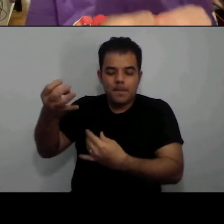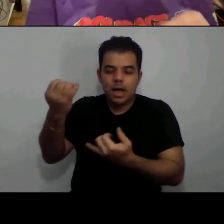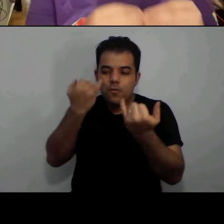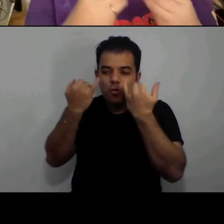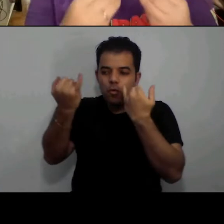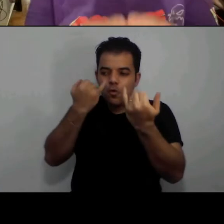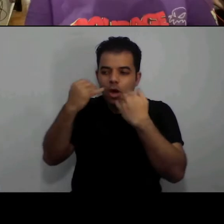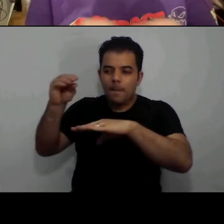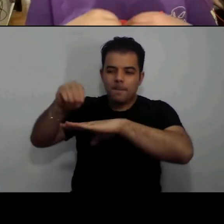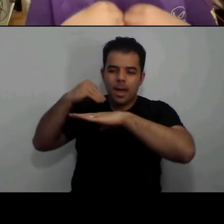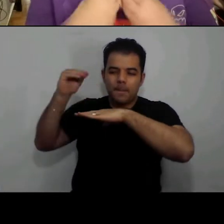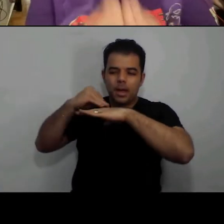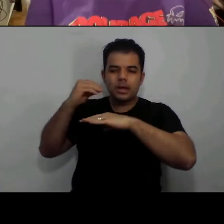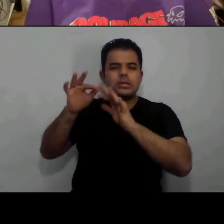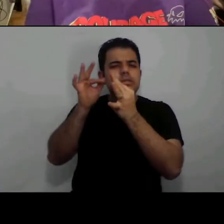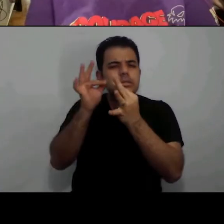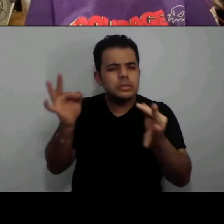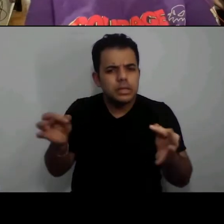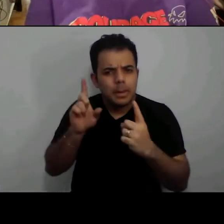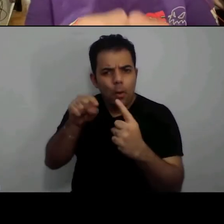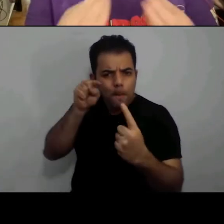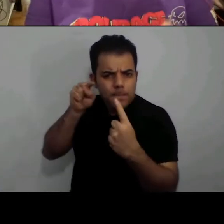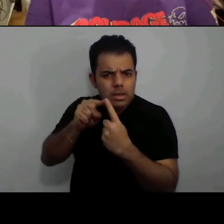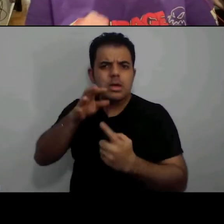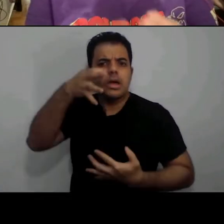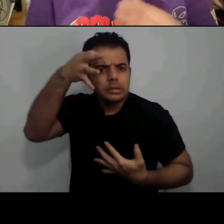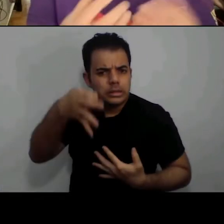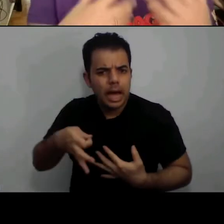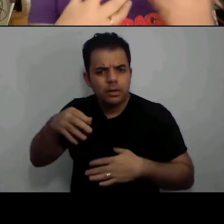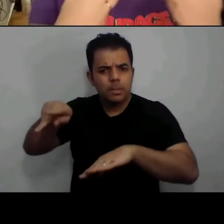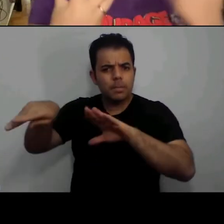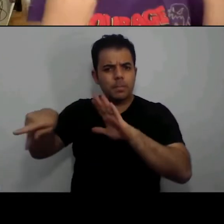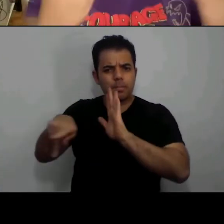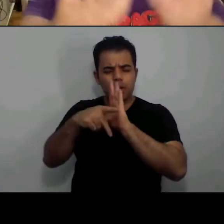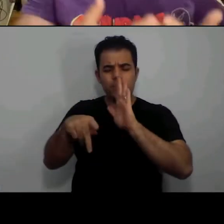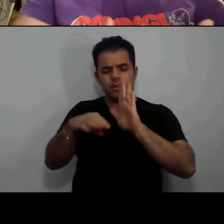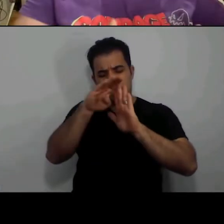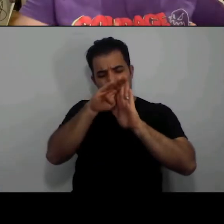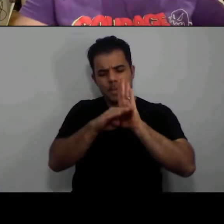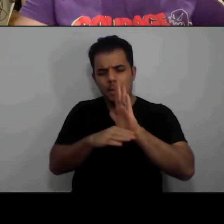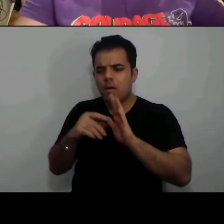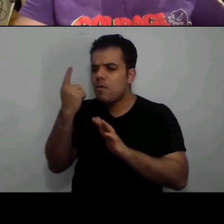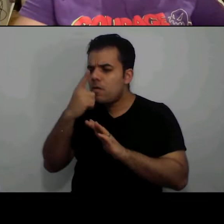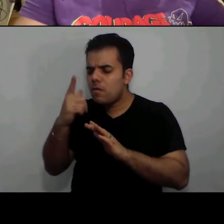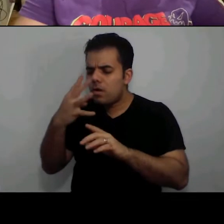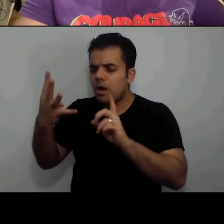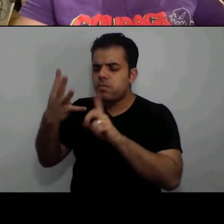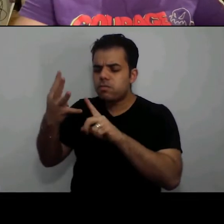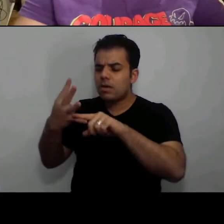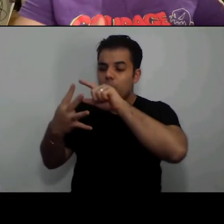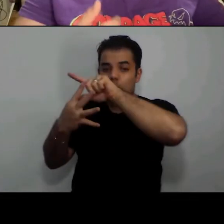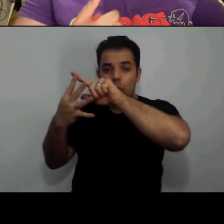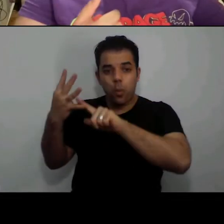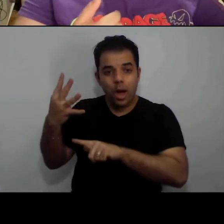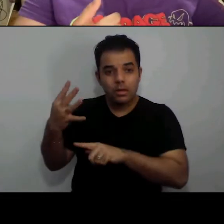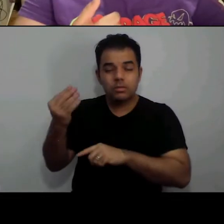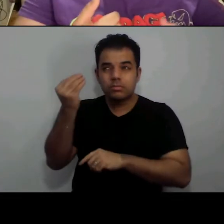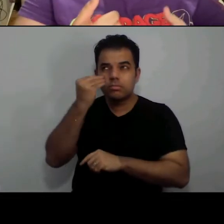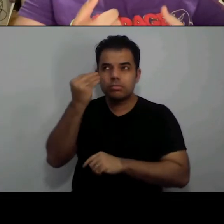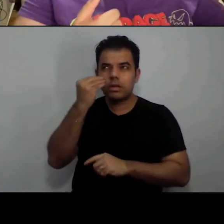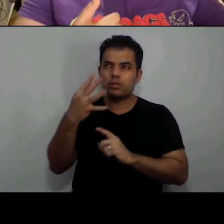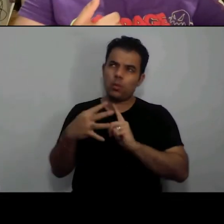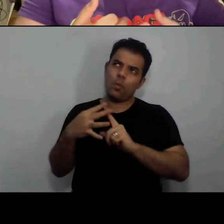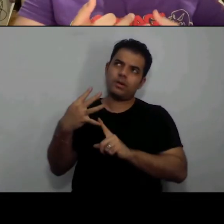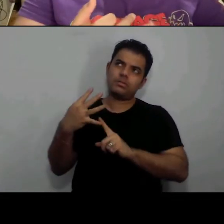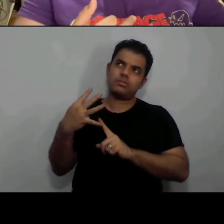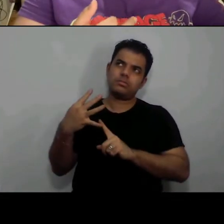maneira simples, objetiva e precisa as instruções do que eu precisaria realizar, por exemplo. E, peraí,